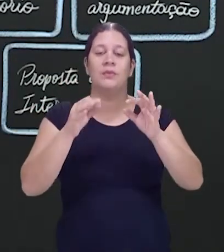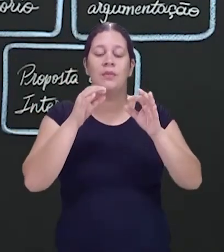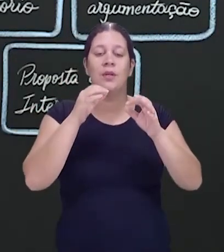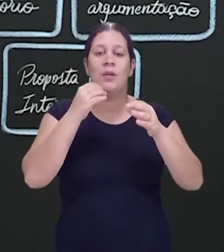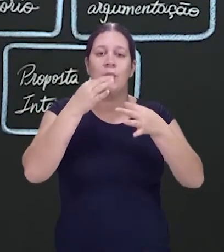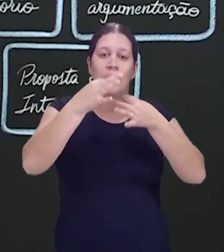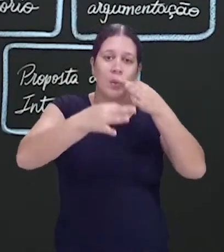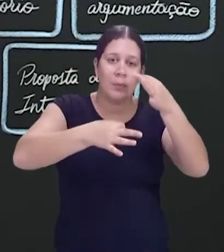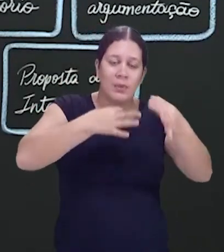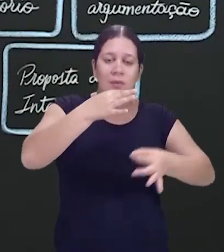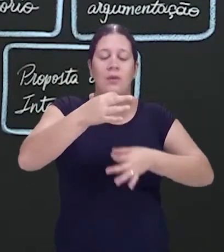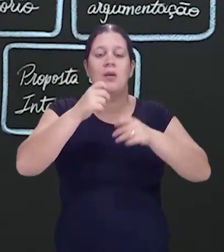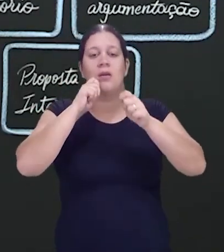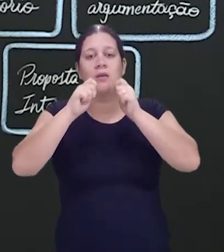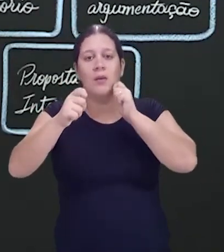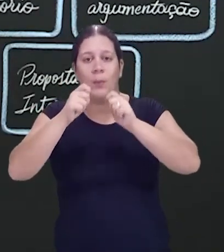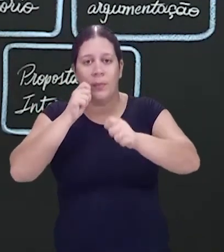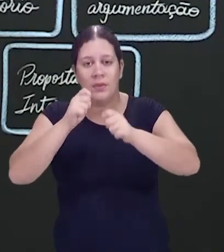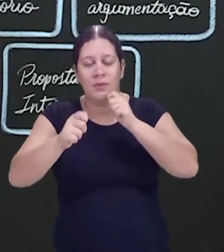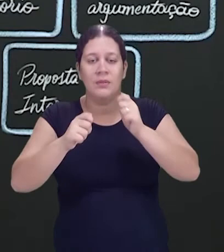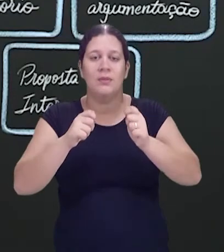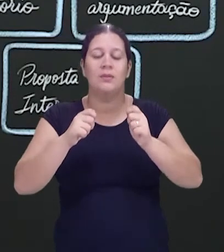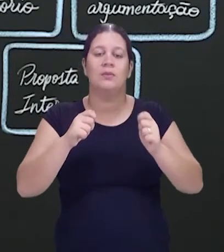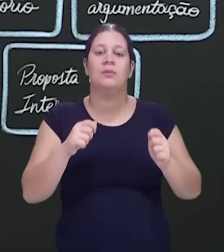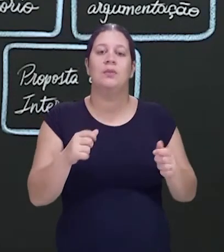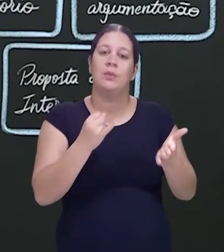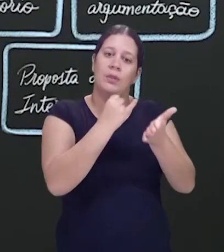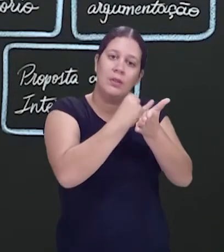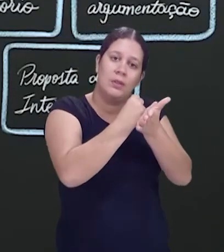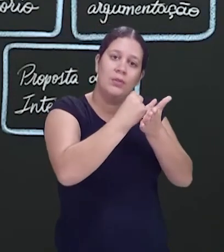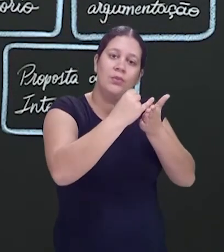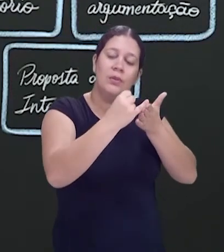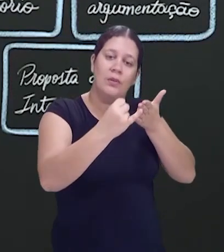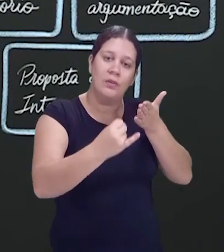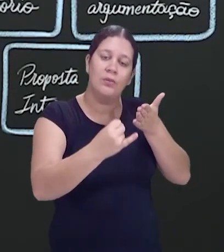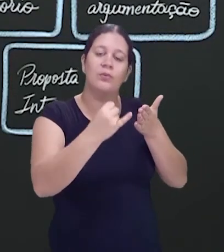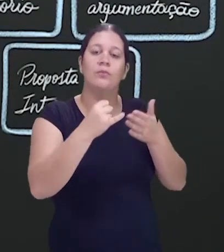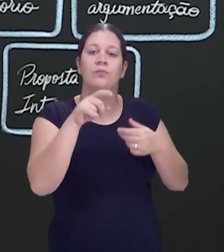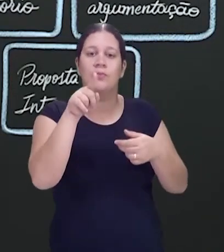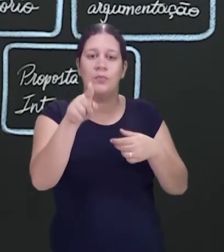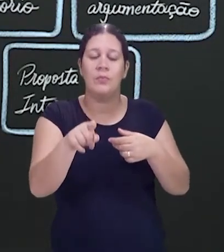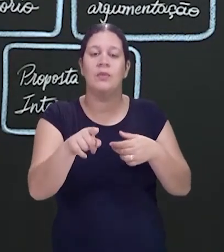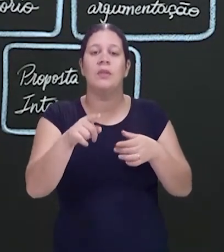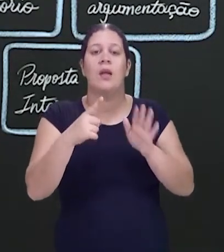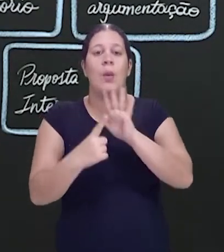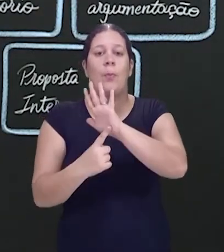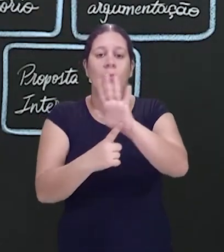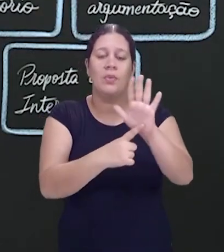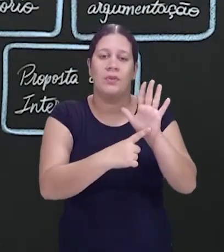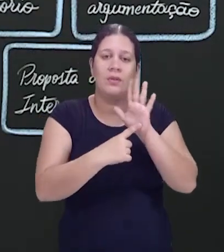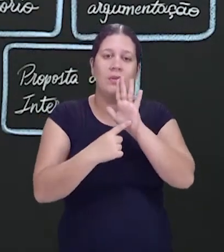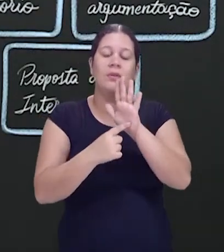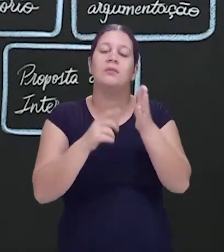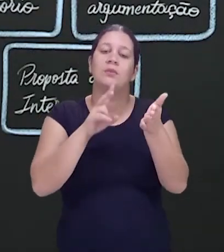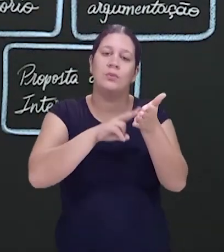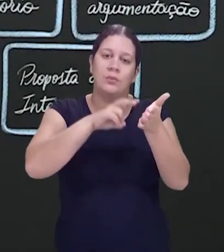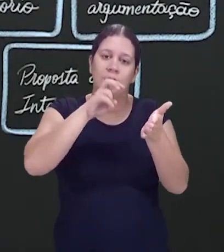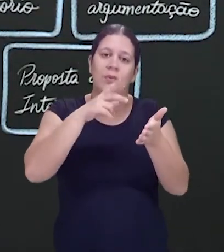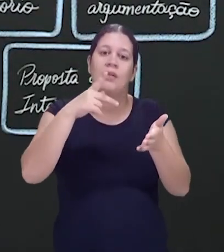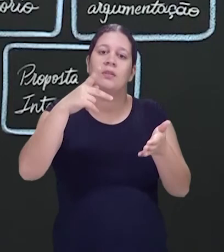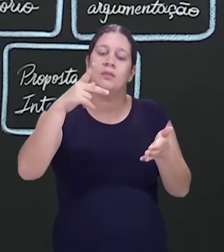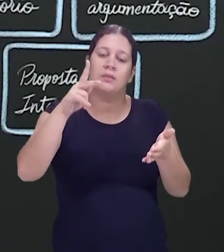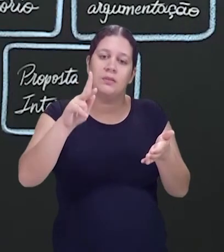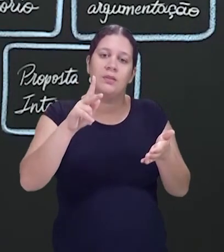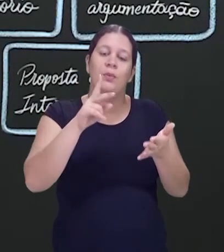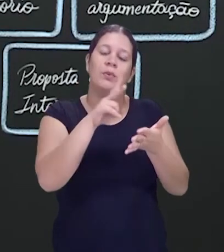você problematiza, opina, argumenta. E na introdução, você de fato apresenta a temática ao